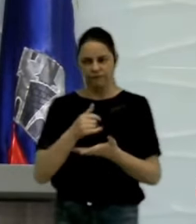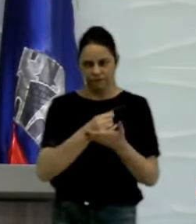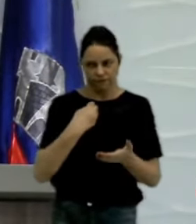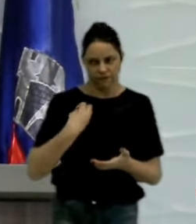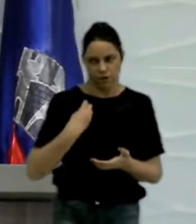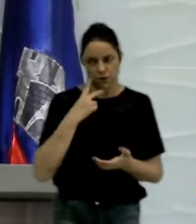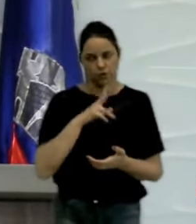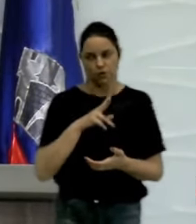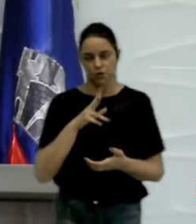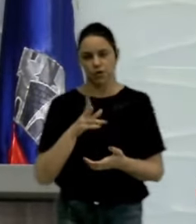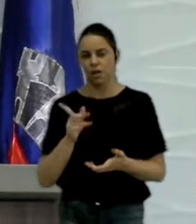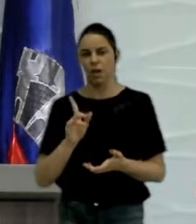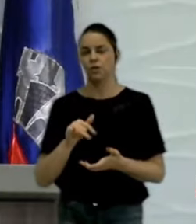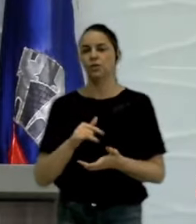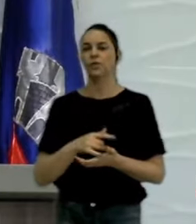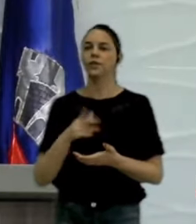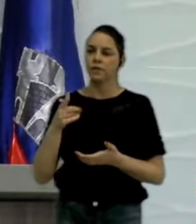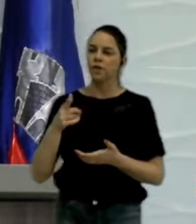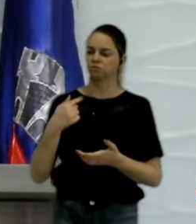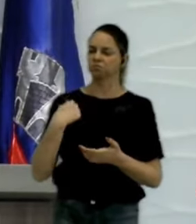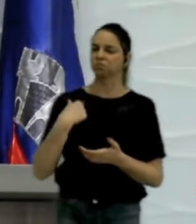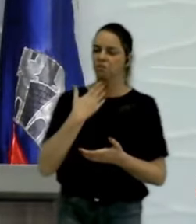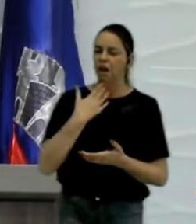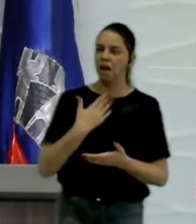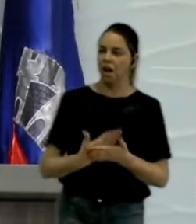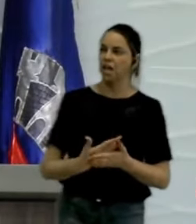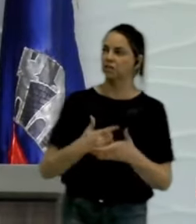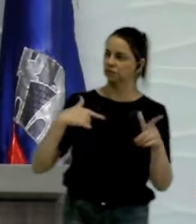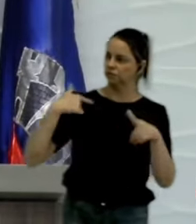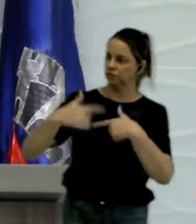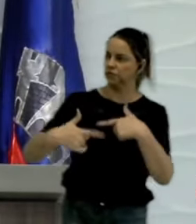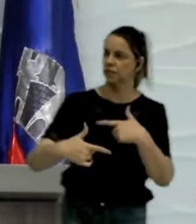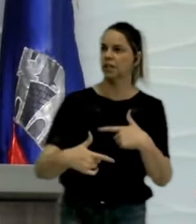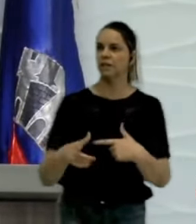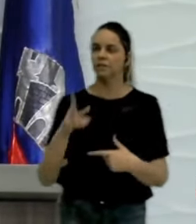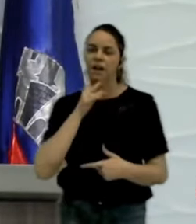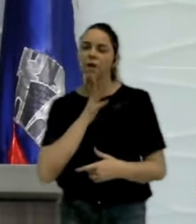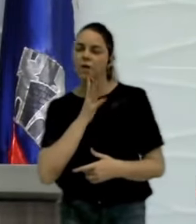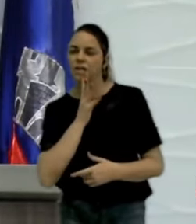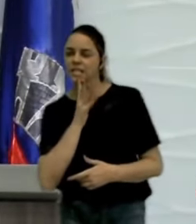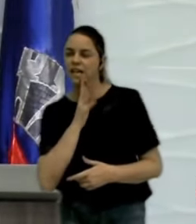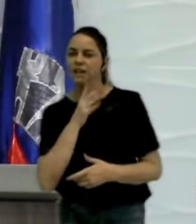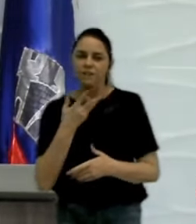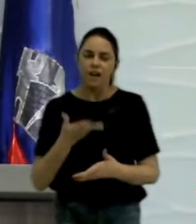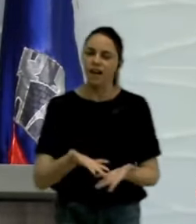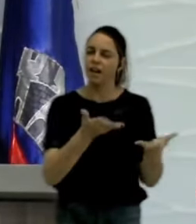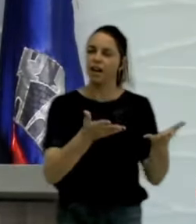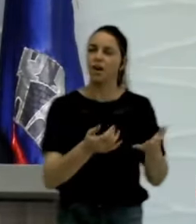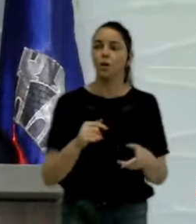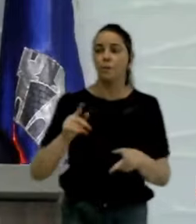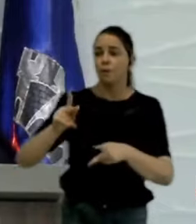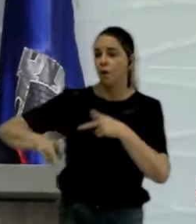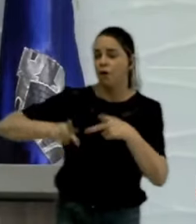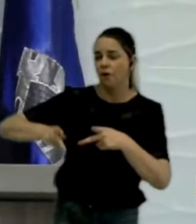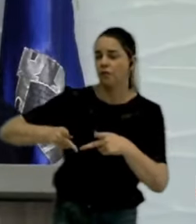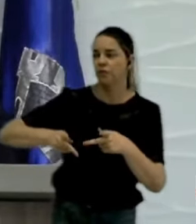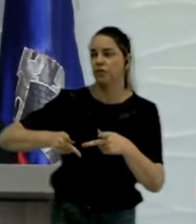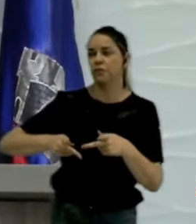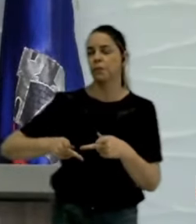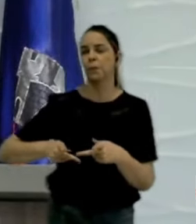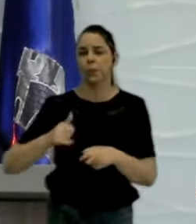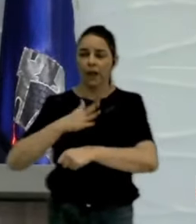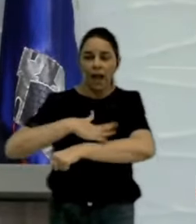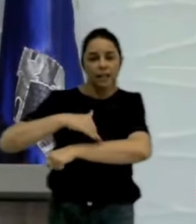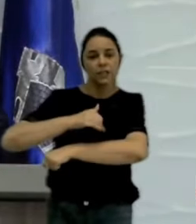vive na saúde, que é uma guerreira, lhe admiro muito que você trabalha. Vá lá conhecer. O povo lá atende com